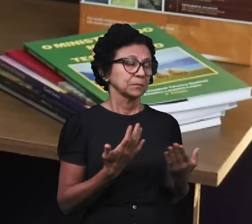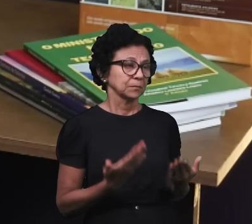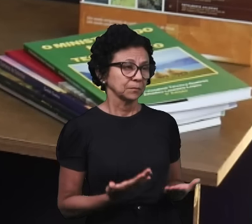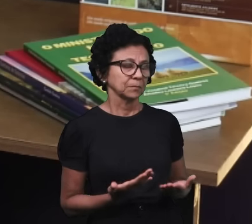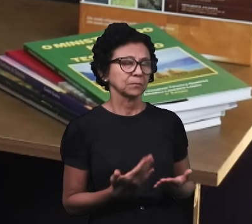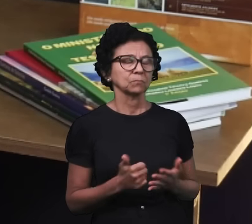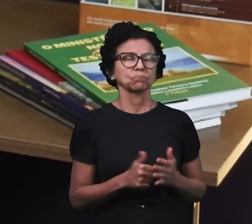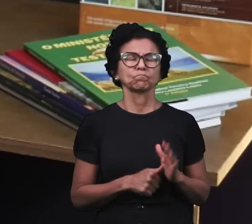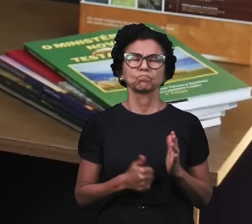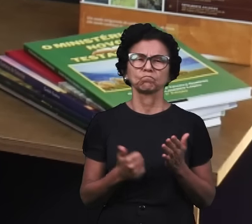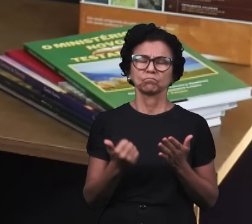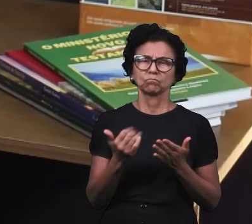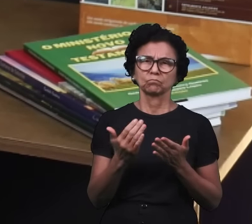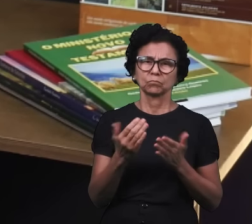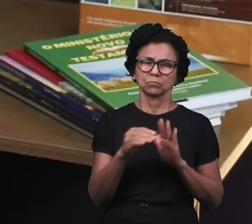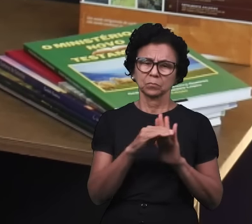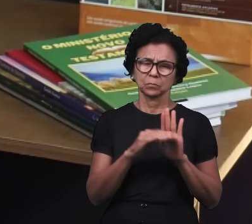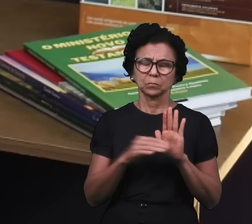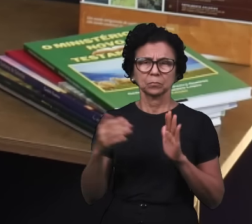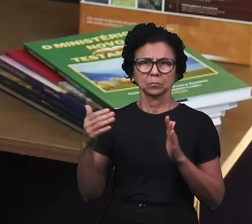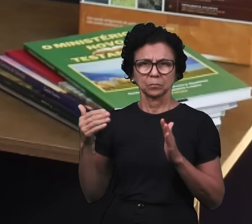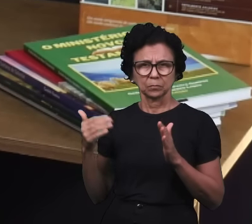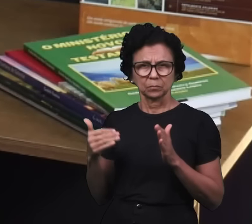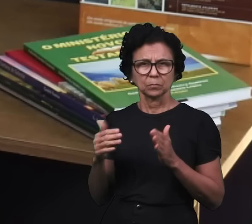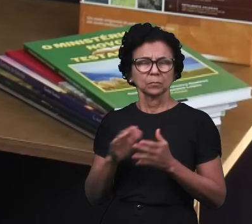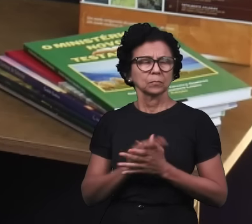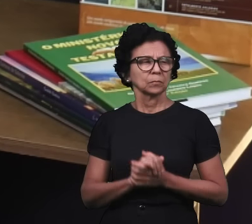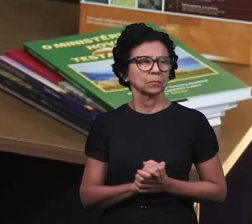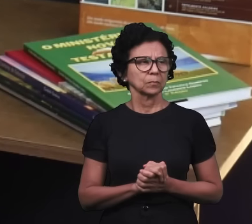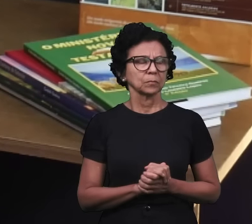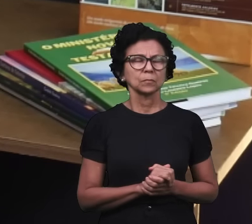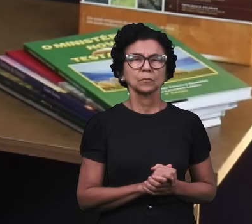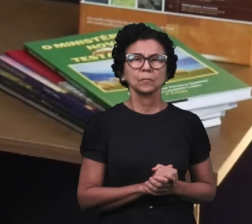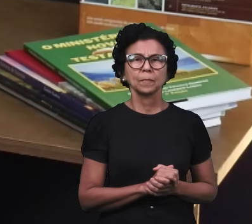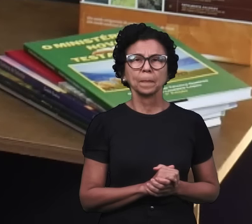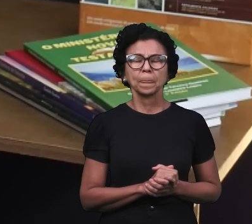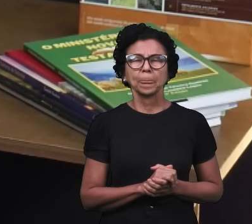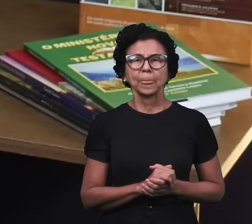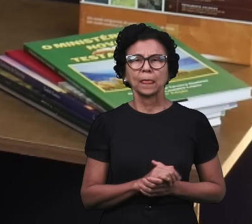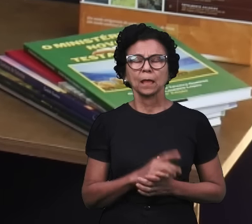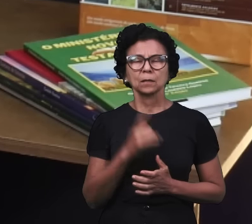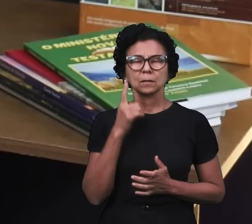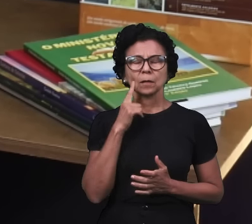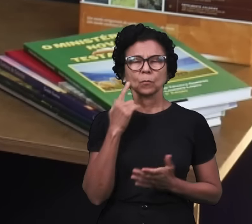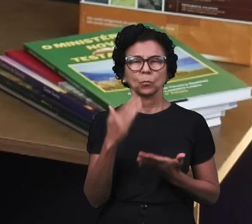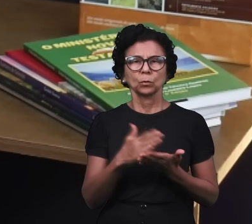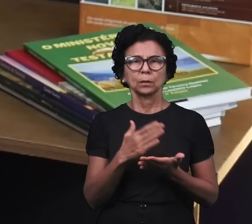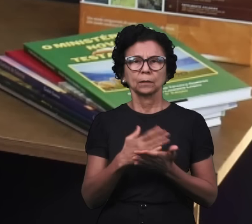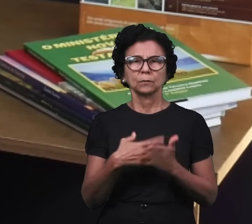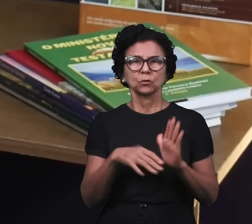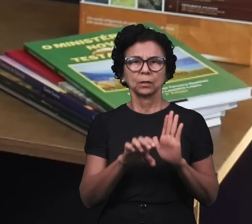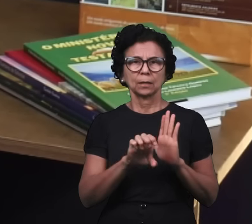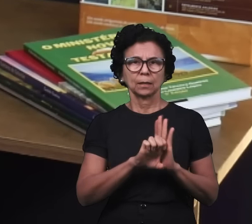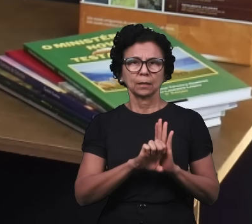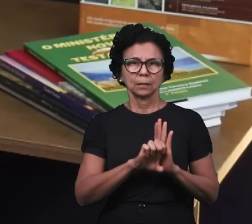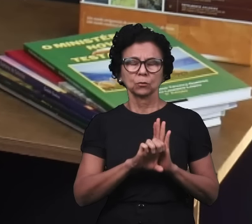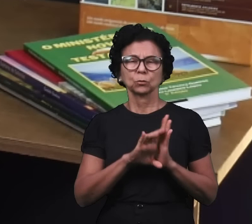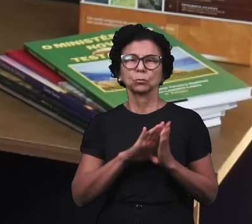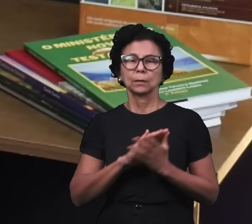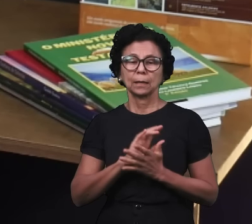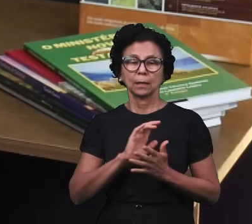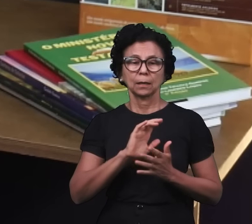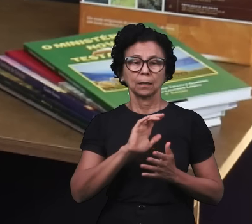últimos episódios sobre o Êxodo, né? A experiência do povo de Israel que sai do